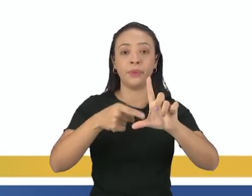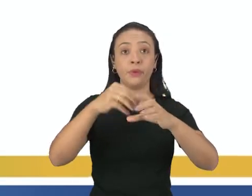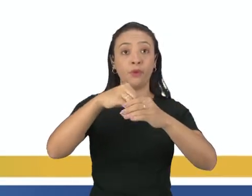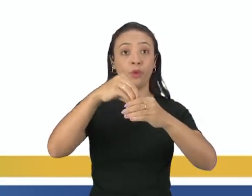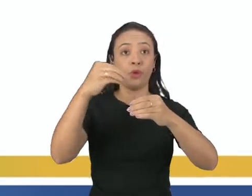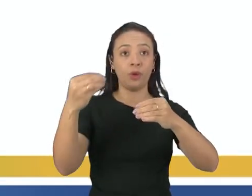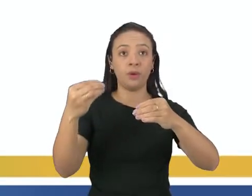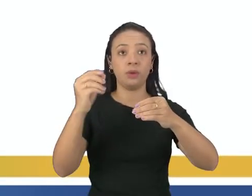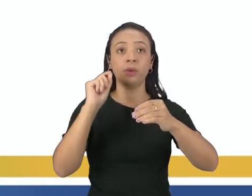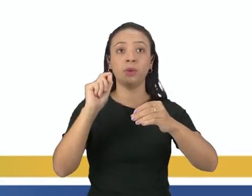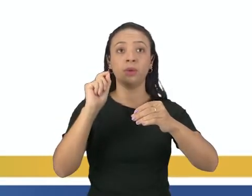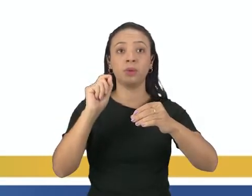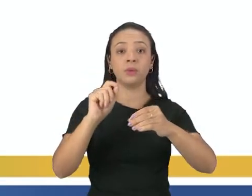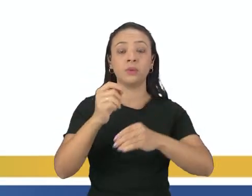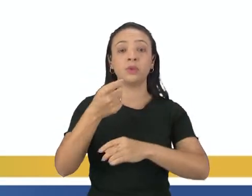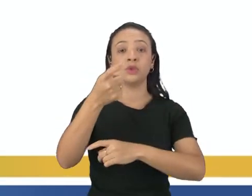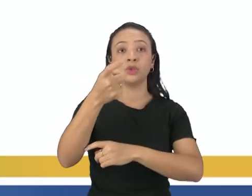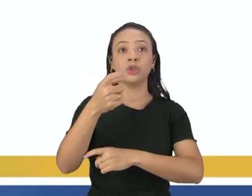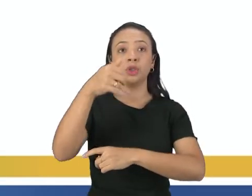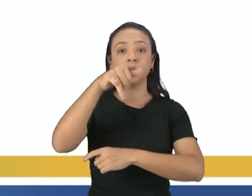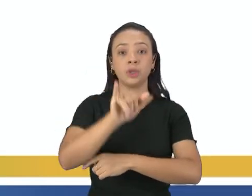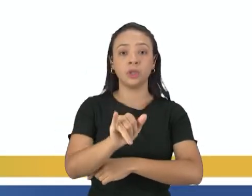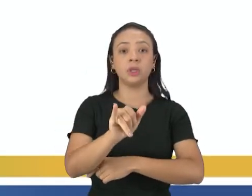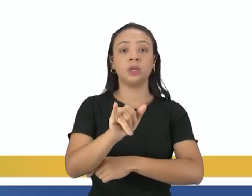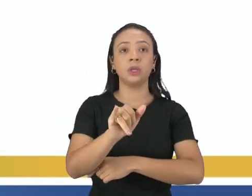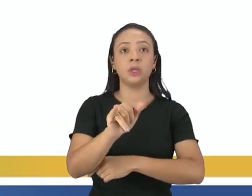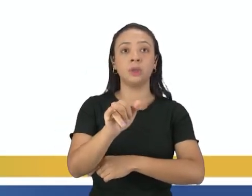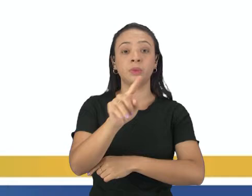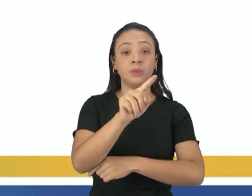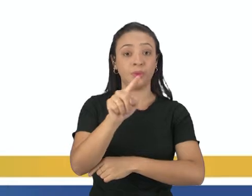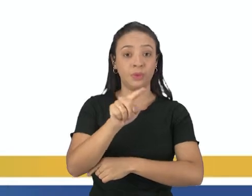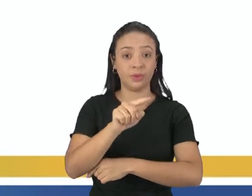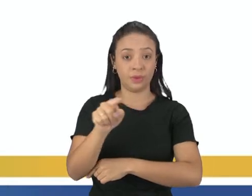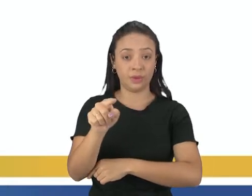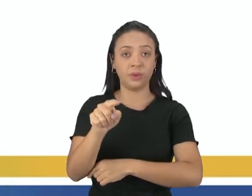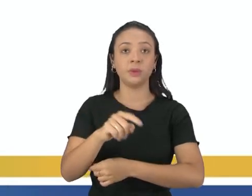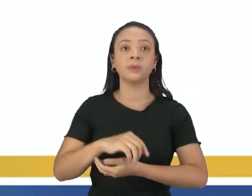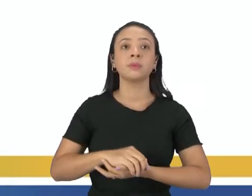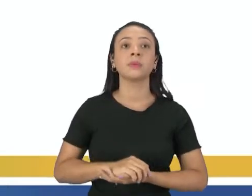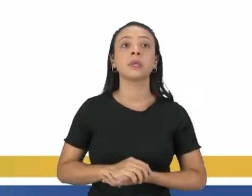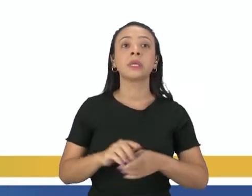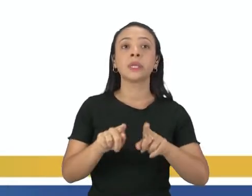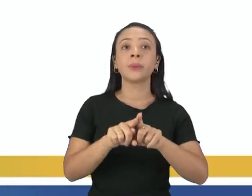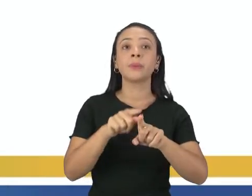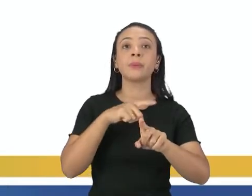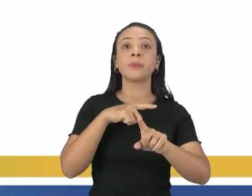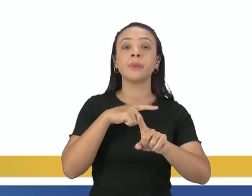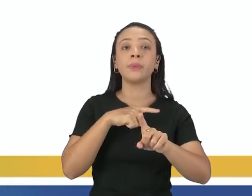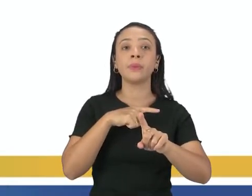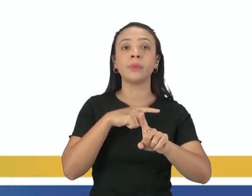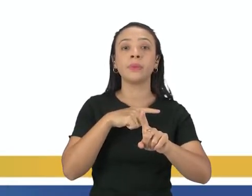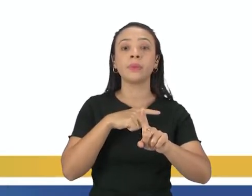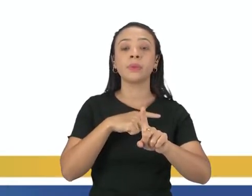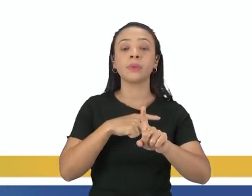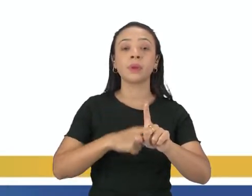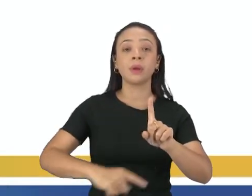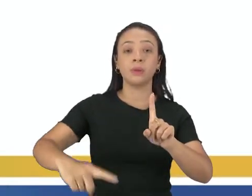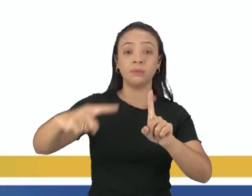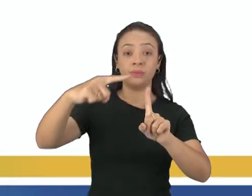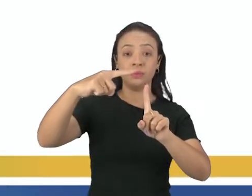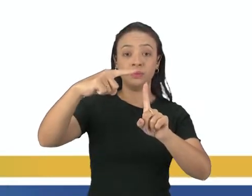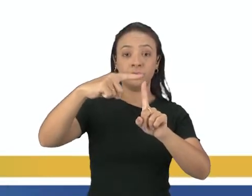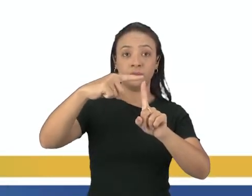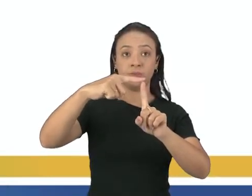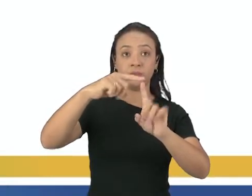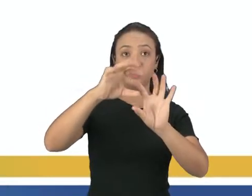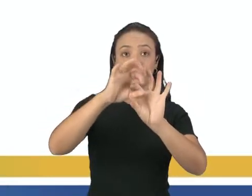os ângulos externos, que são os ângulos X, Y e Z. Nós temos os vértices, né, que